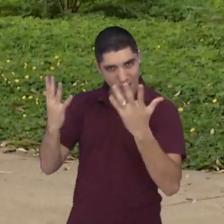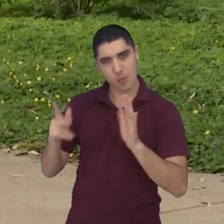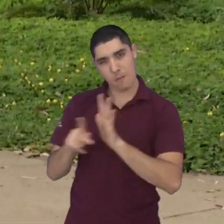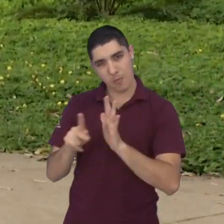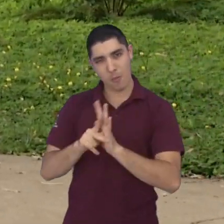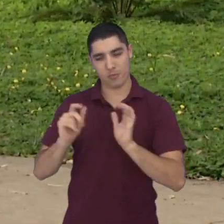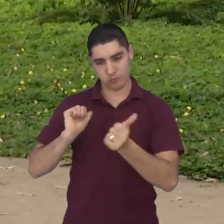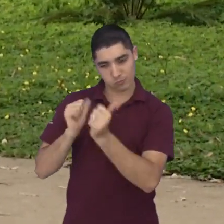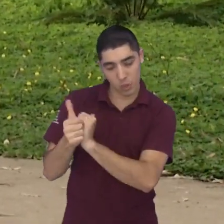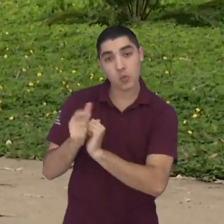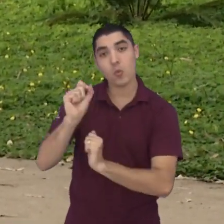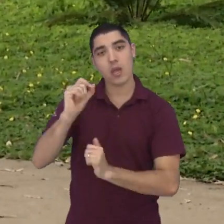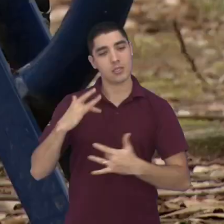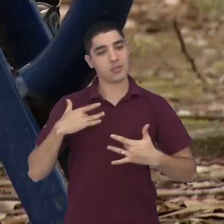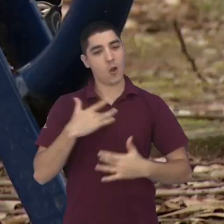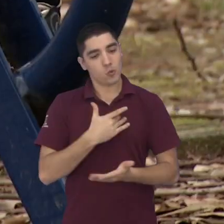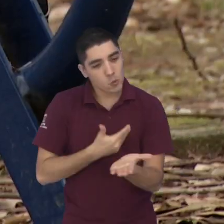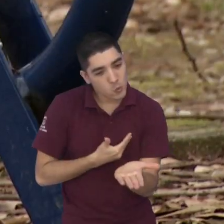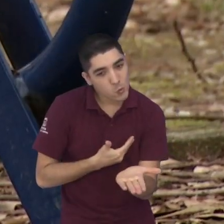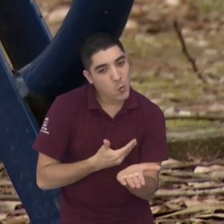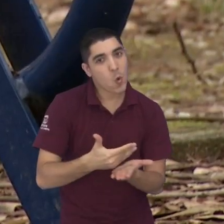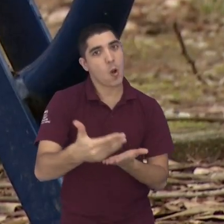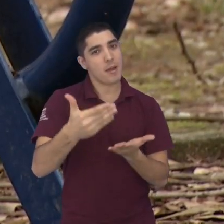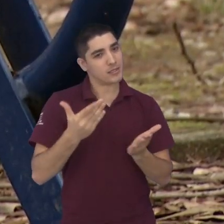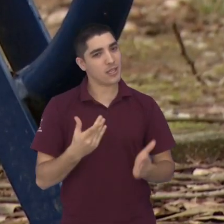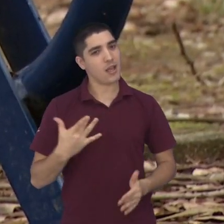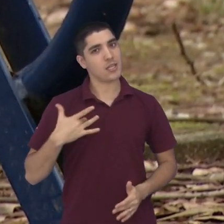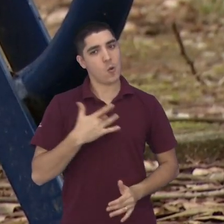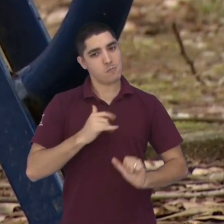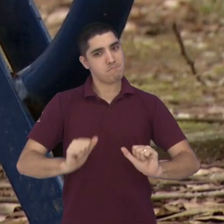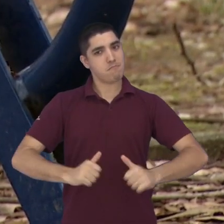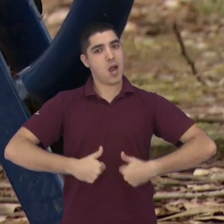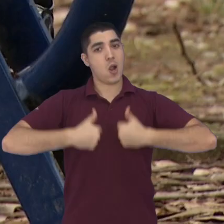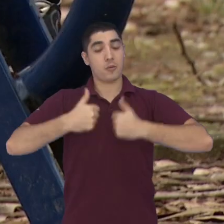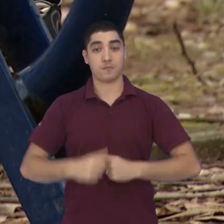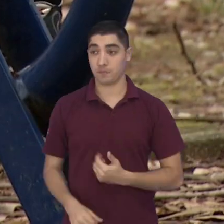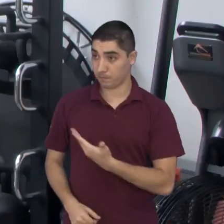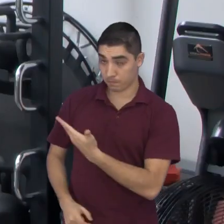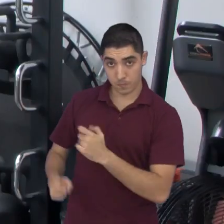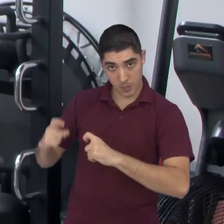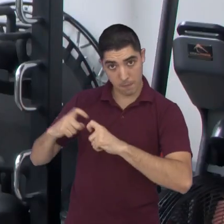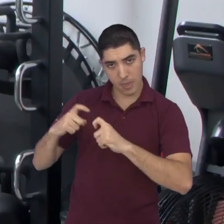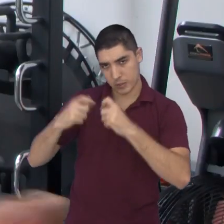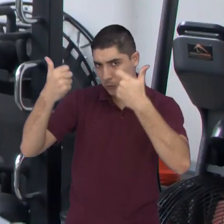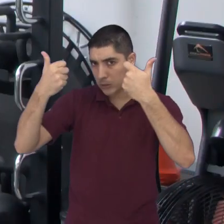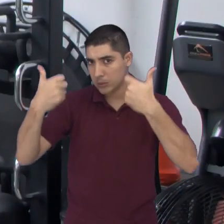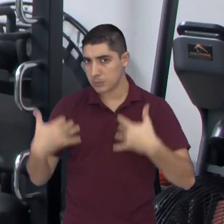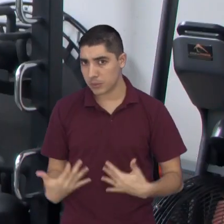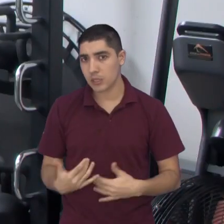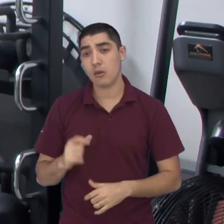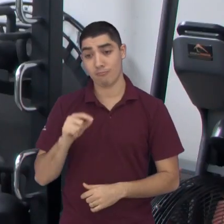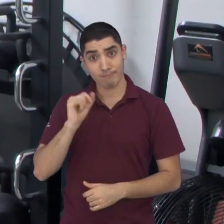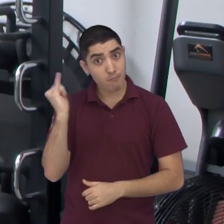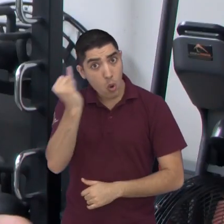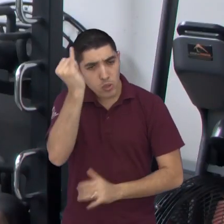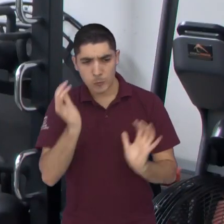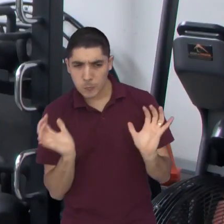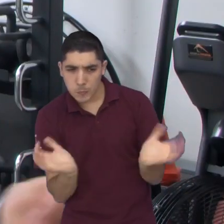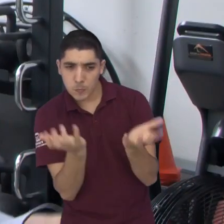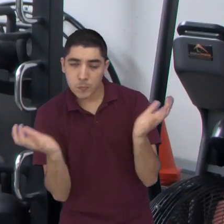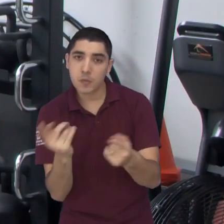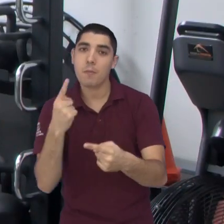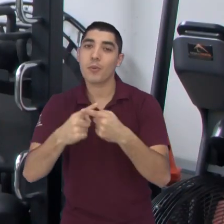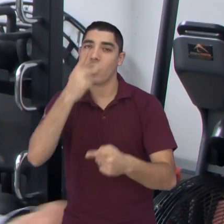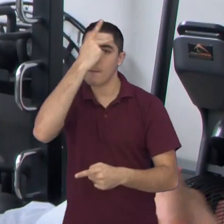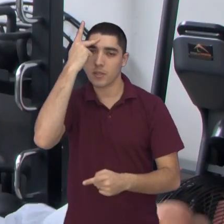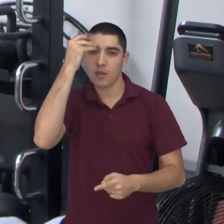manter o cuidado com a saúde em dia ou dar o pontapé inicial para uma vida mais ativa segundo o médico esse estímulo é fundamental